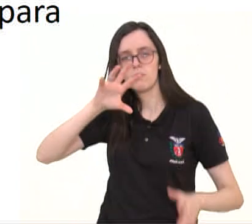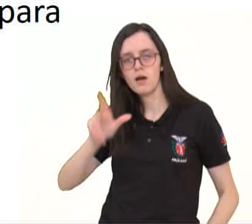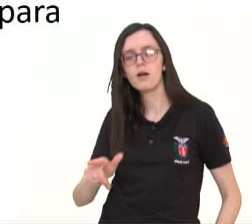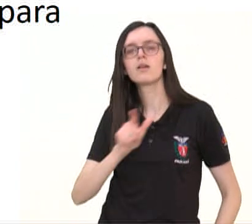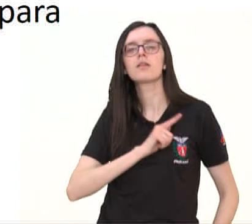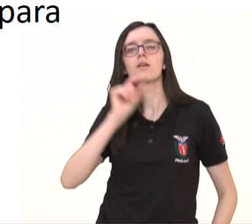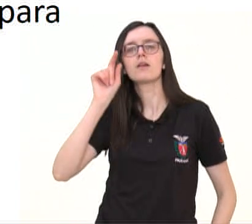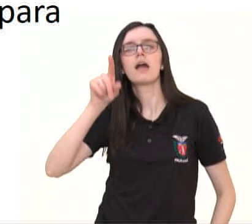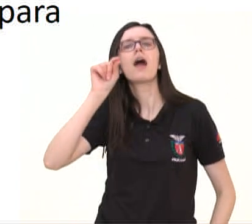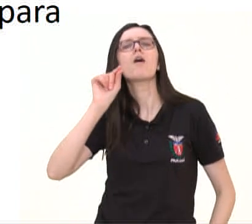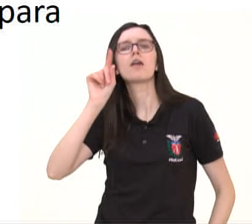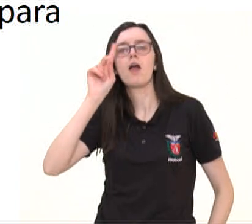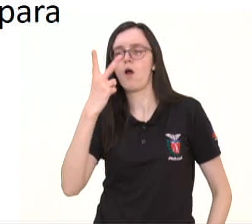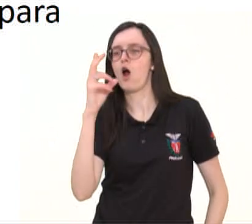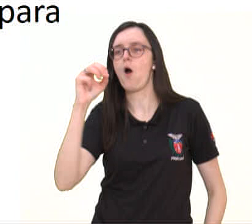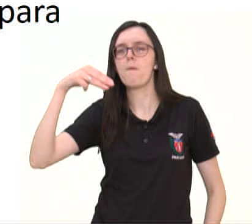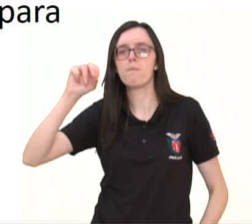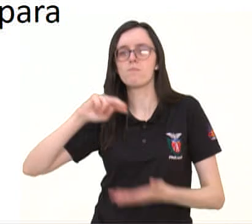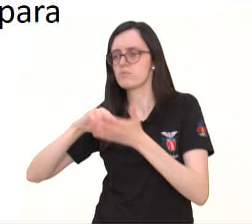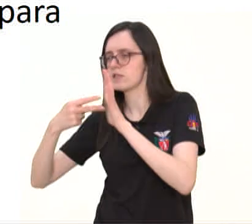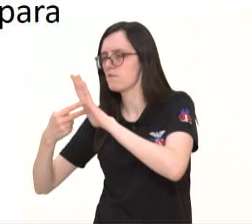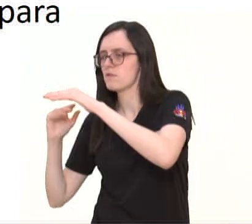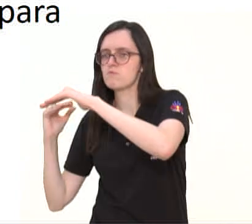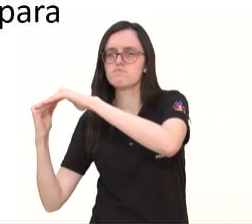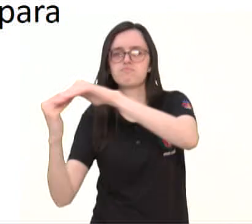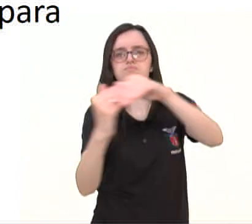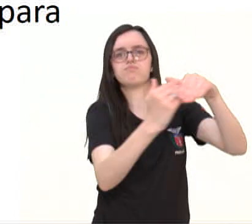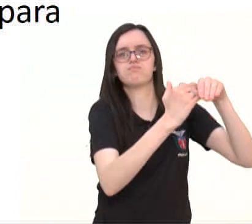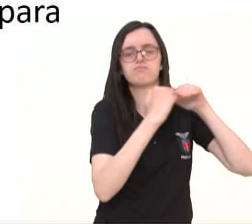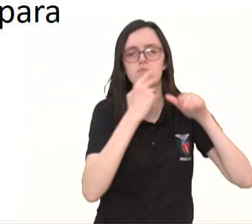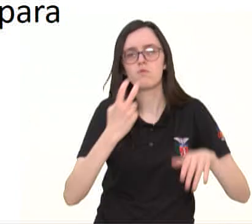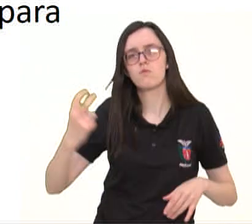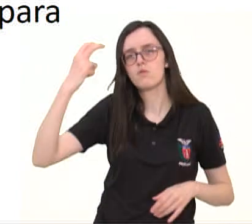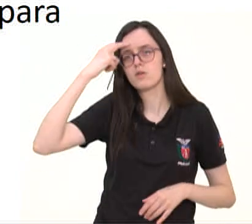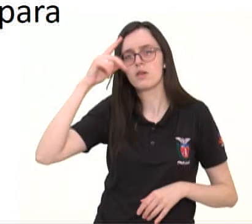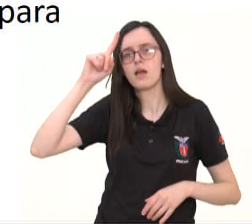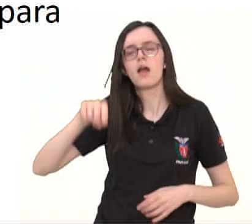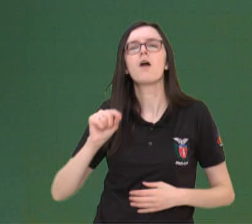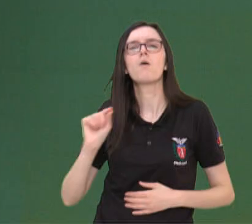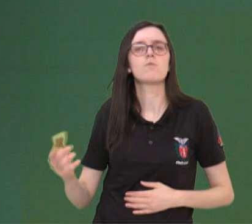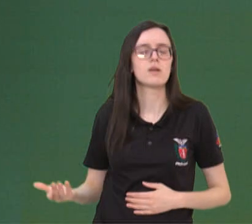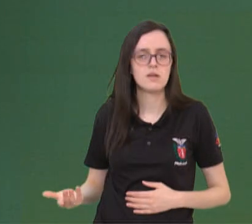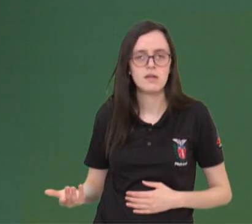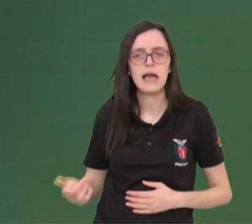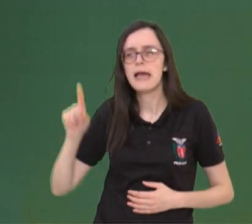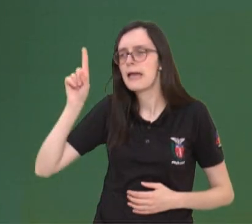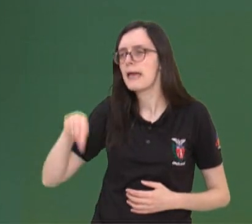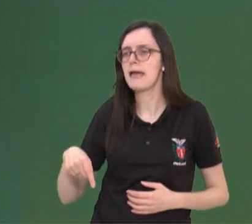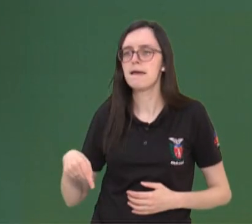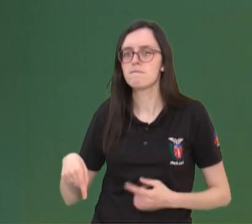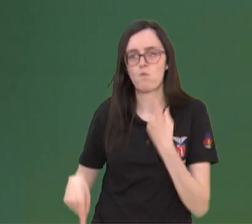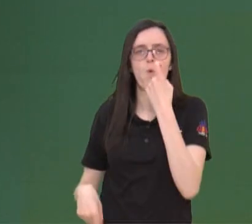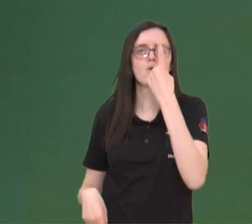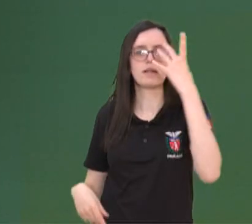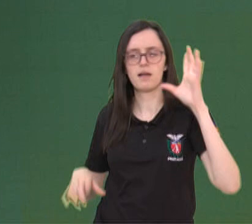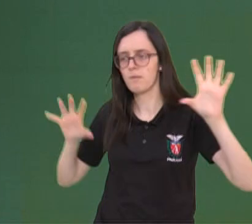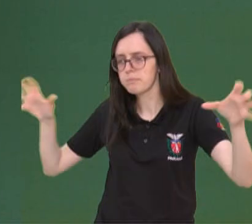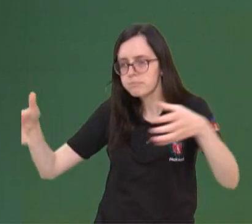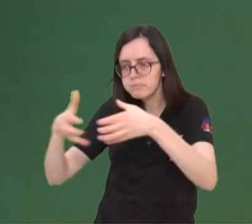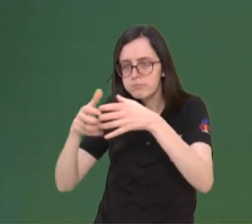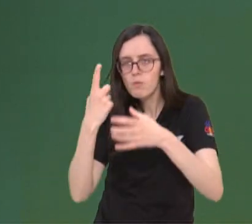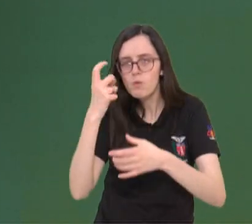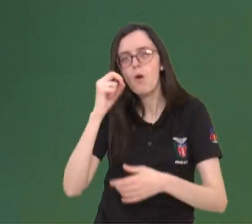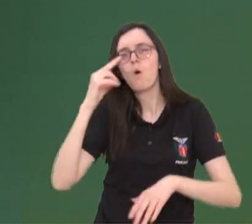uma homogeneidade quanto à sua cultura, ou seja, a cultura dela é homogênea, é uma só, ou ela